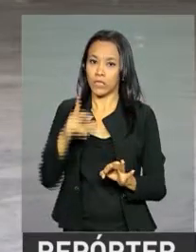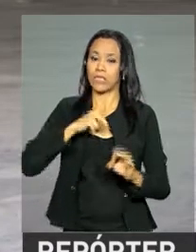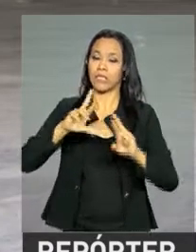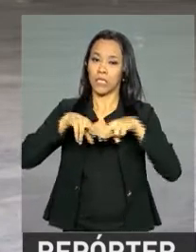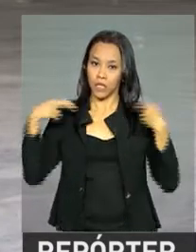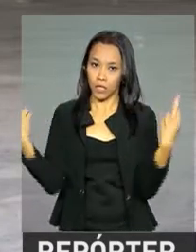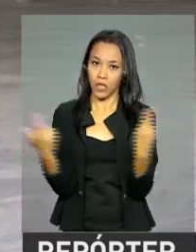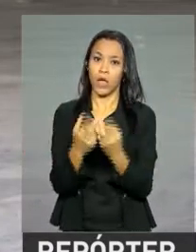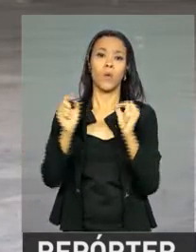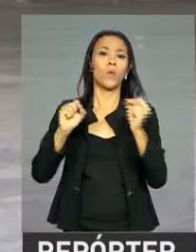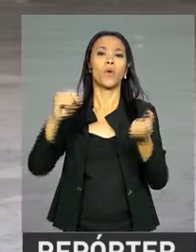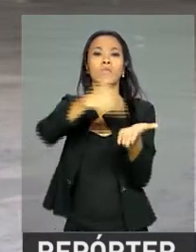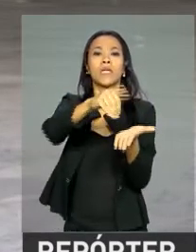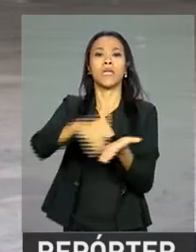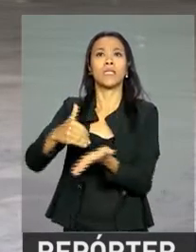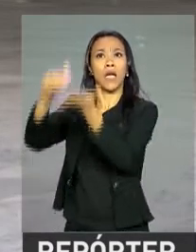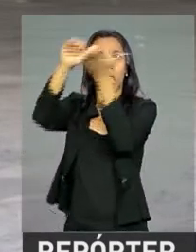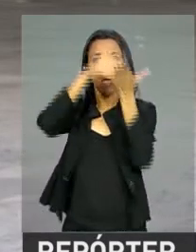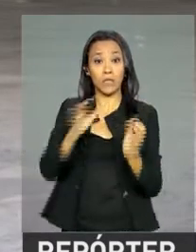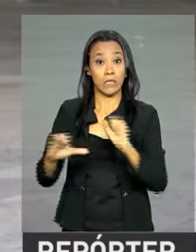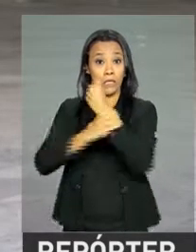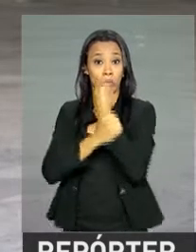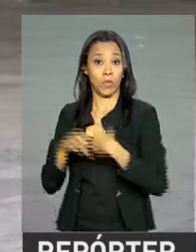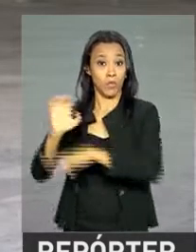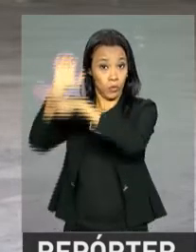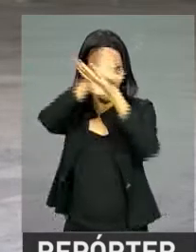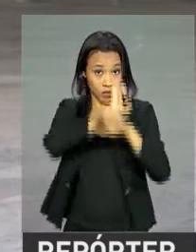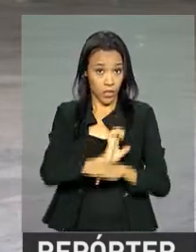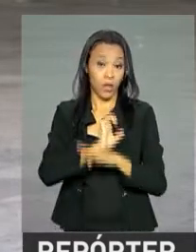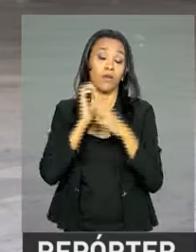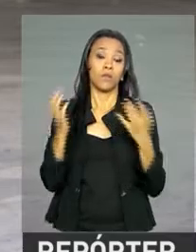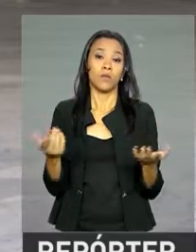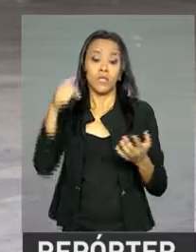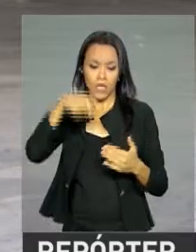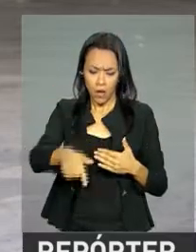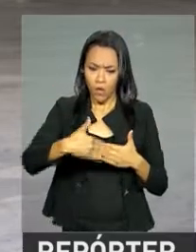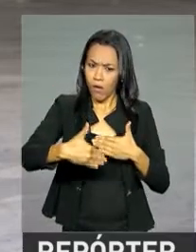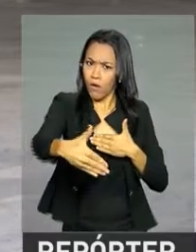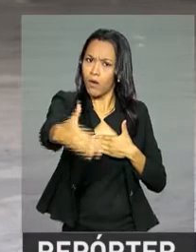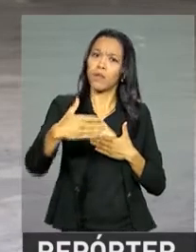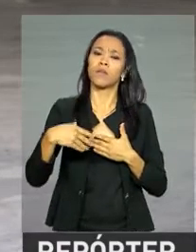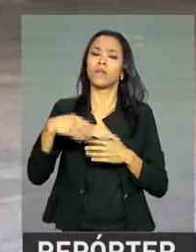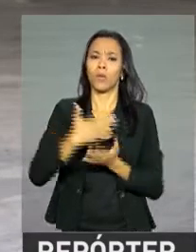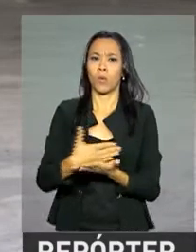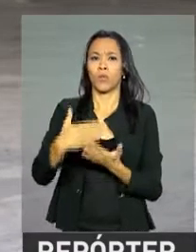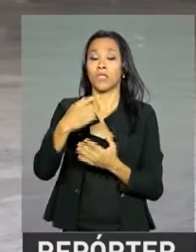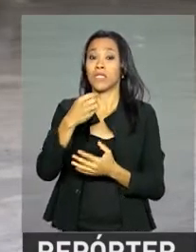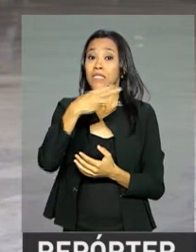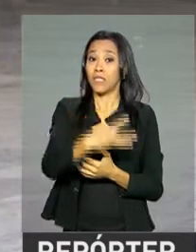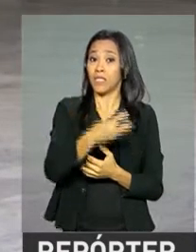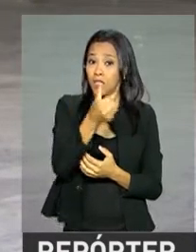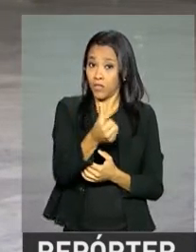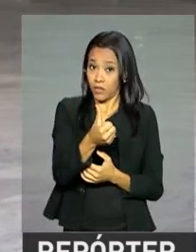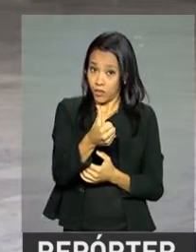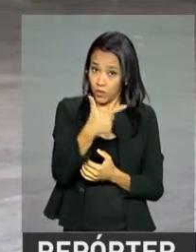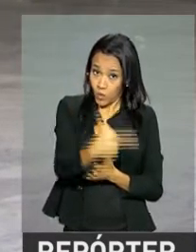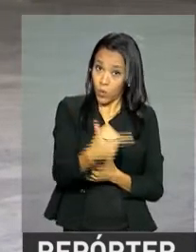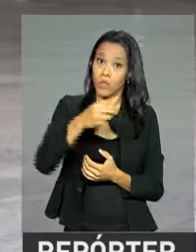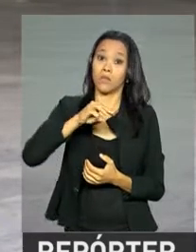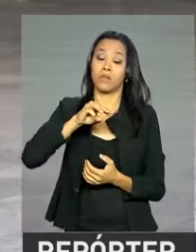de segurança dos estados para discutir a situação e também que agora no início do ano 32 presos do amazonas e do acre já foram